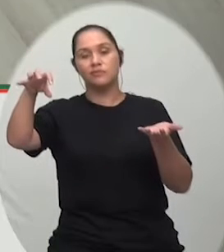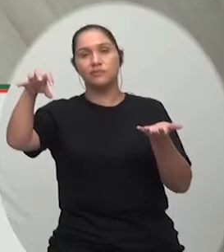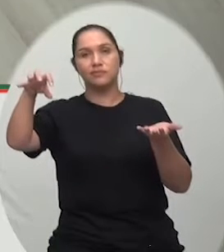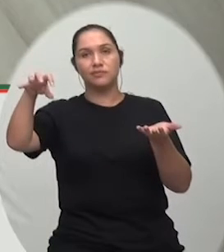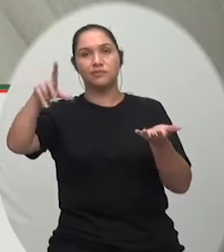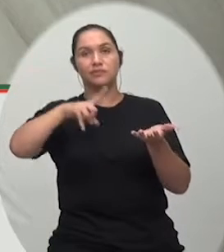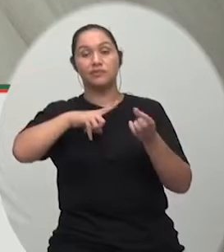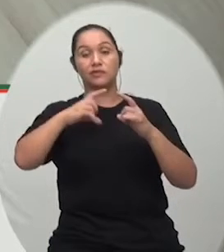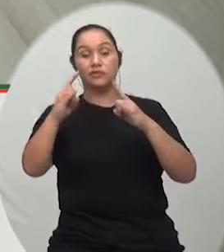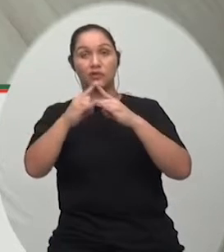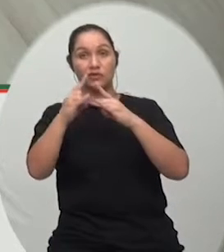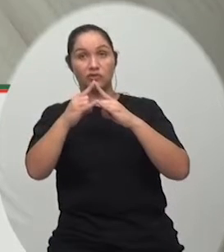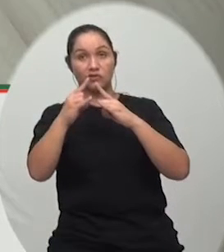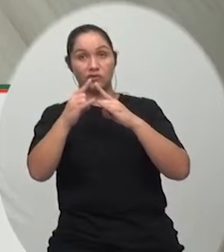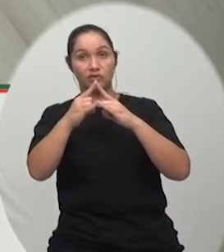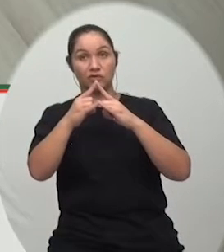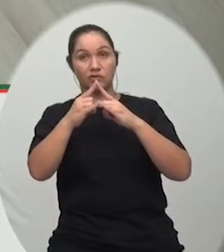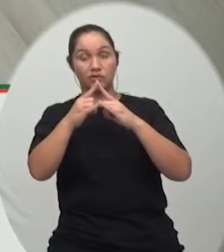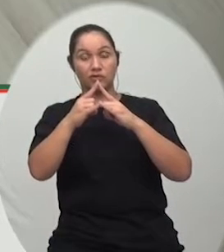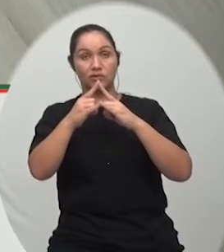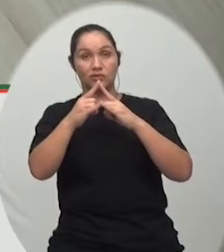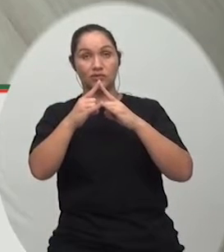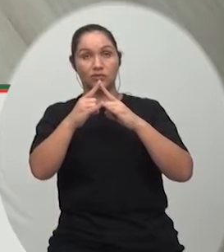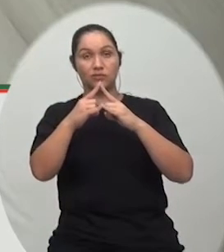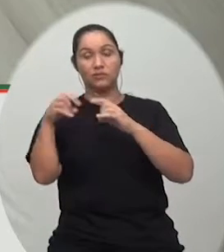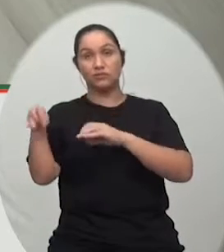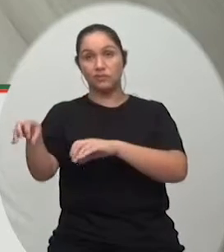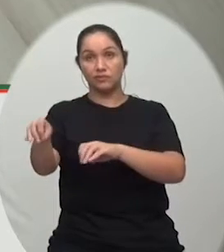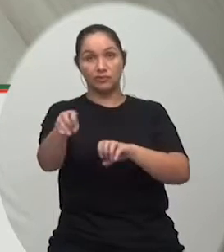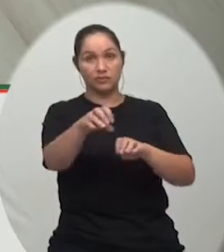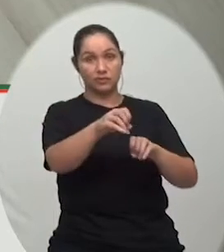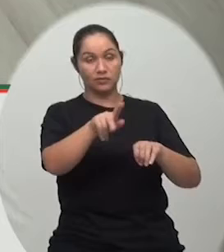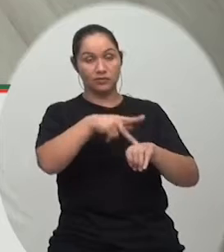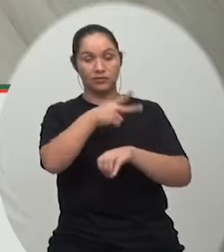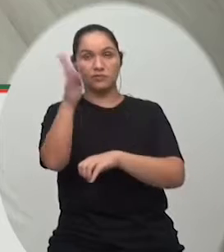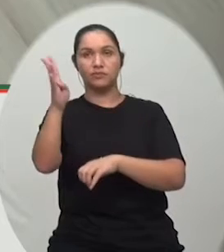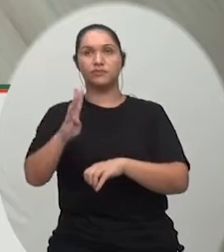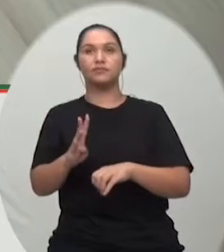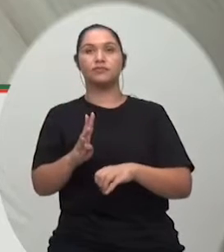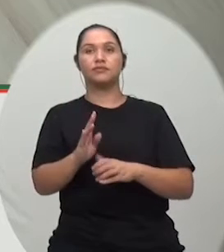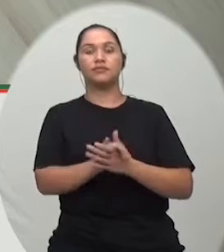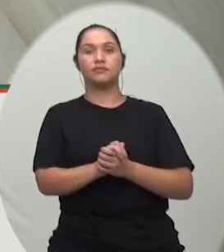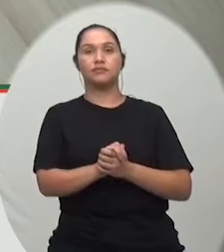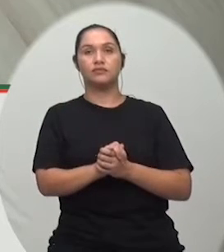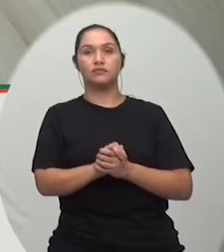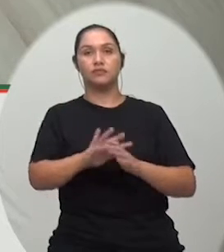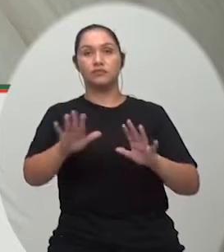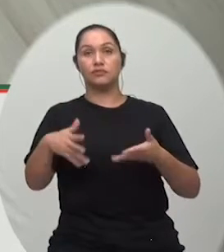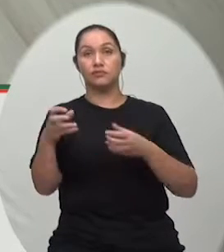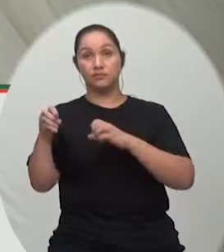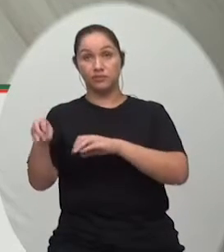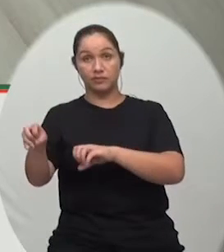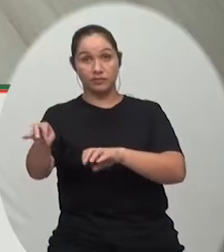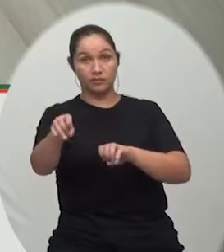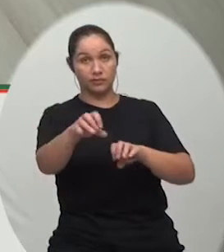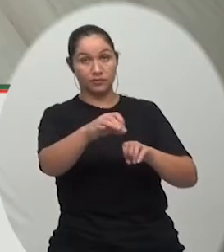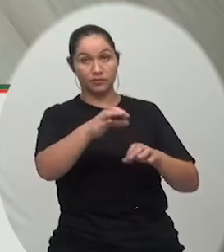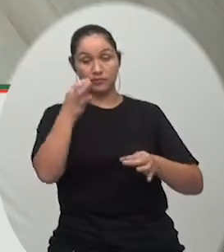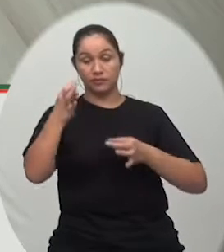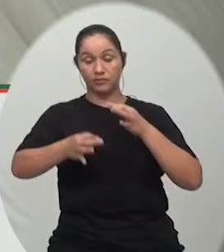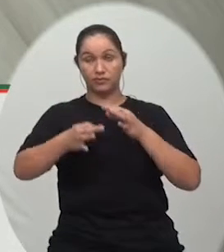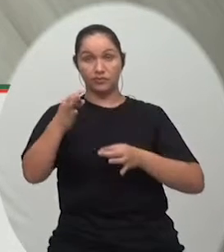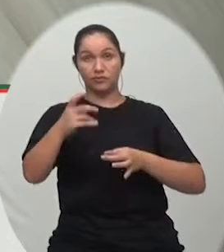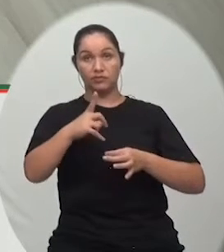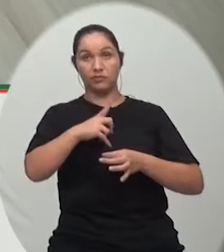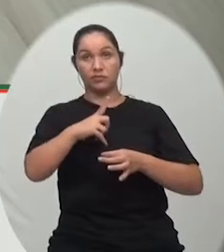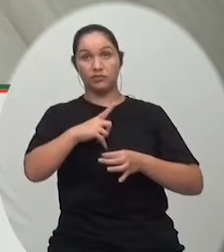instituições de ensino superior do país. Não se desconhece que o ensino jurídico é vítima de processo